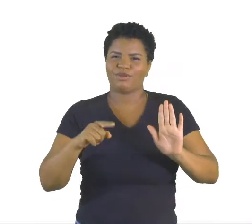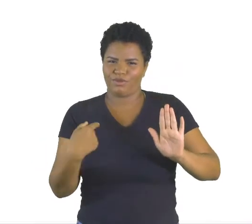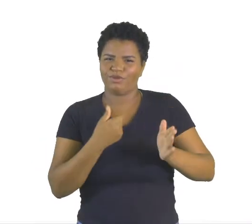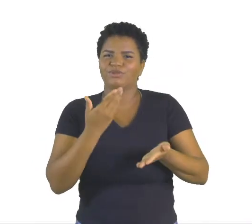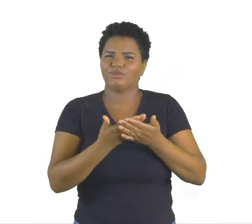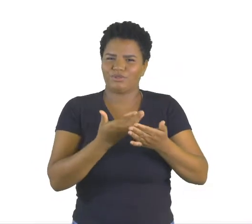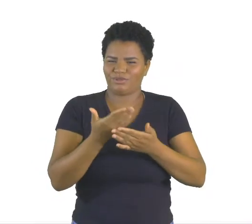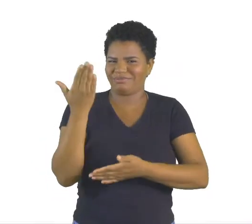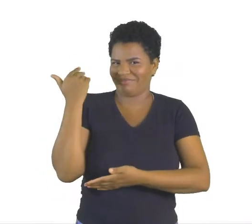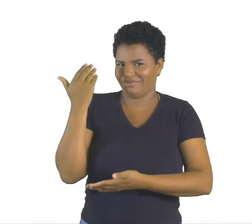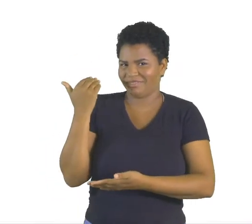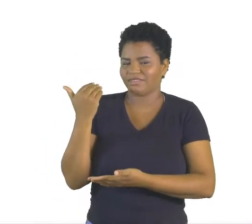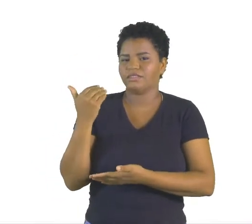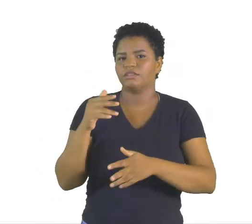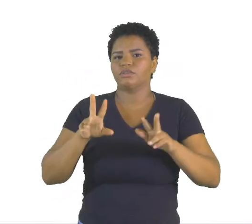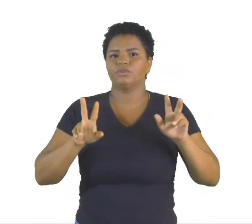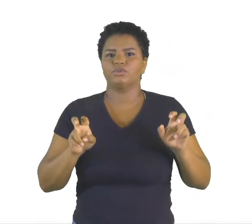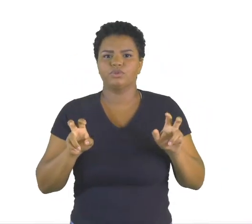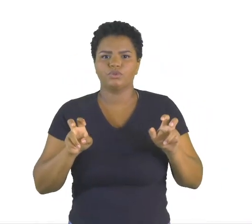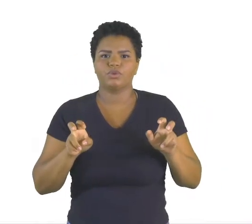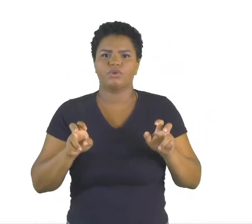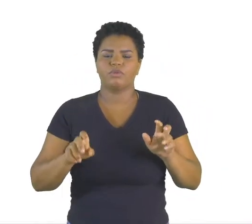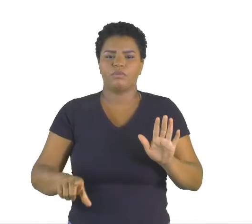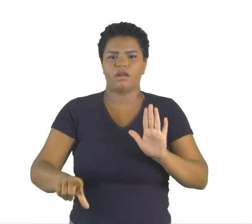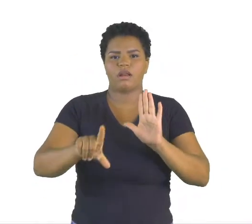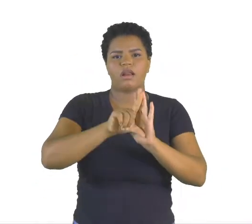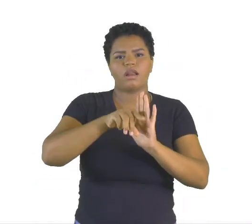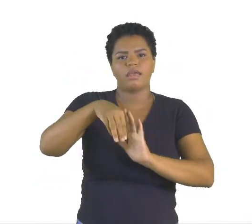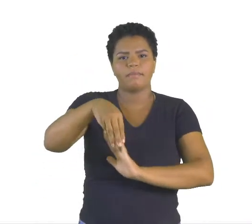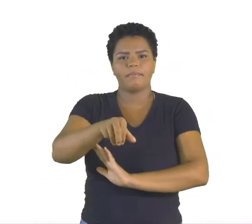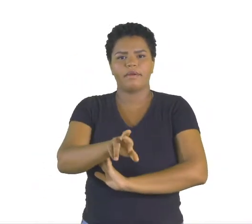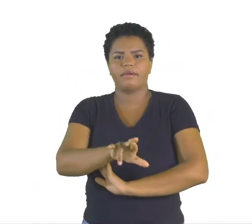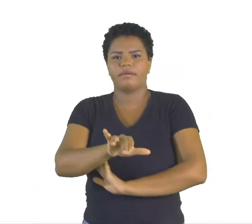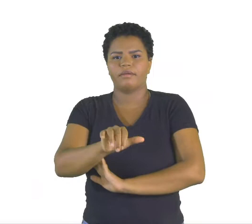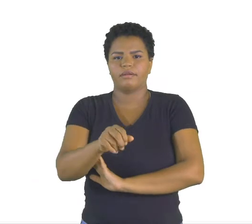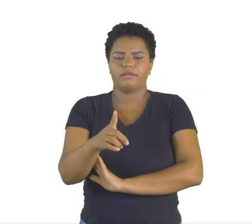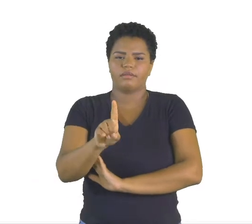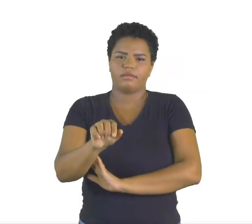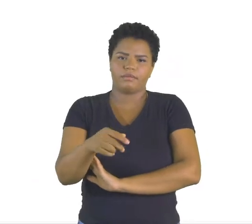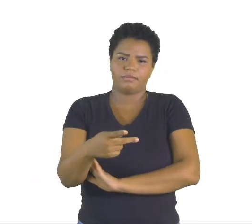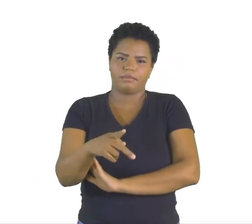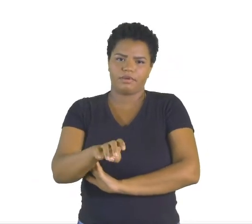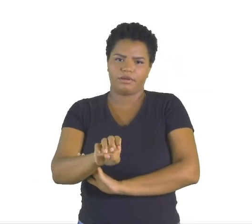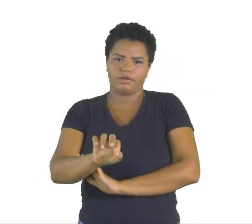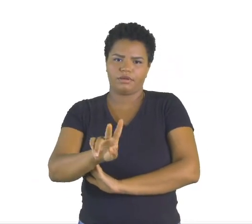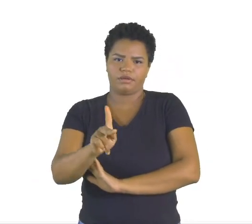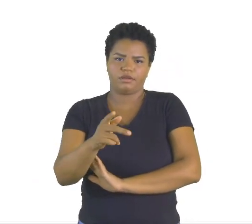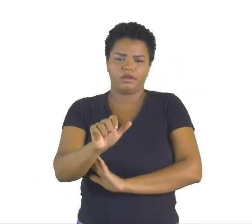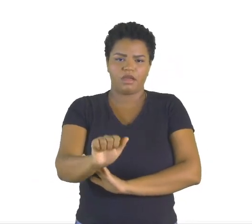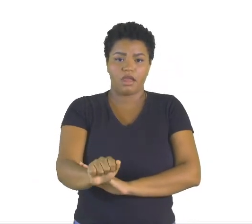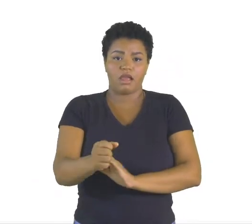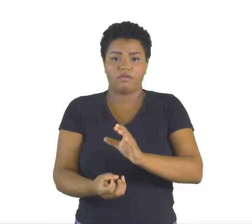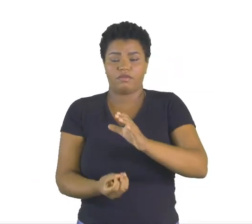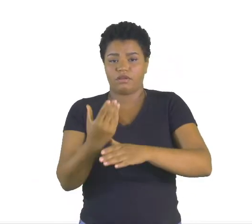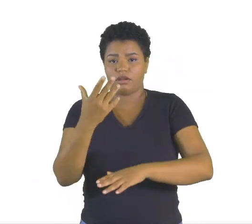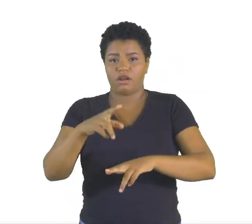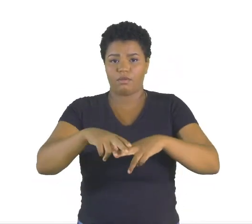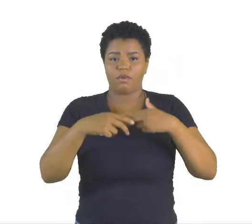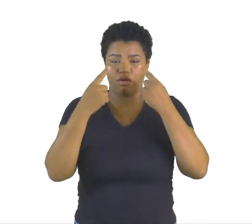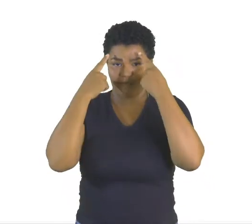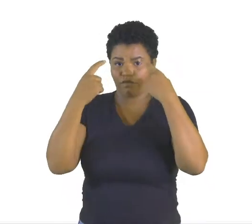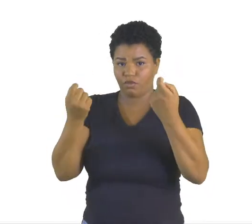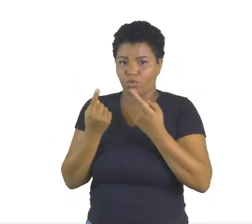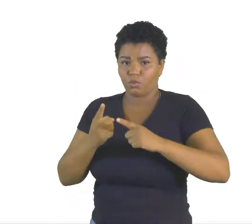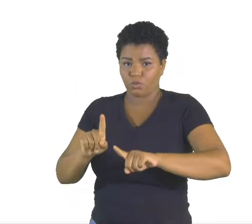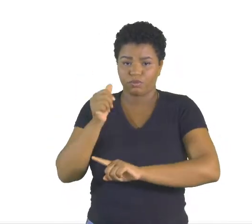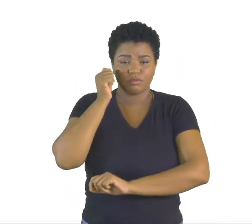né, sobre a questão da Lei Maria da Penha, que ela foi elaborada a partir da violência contra a mulher. Olha só